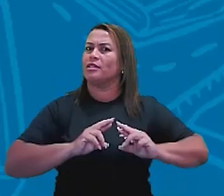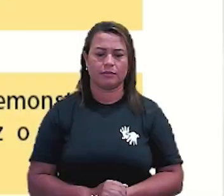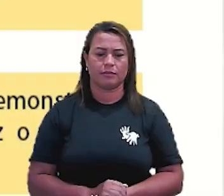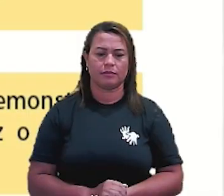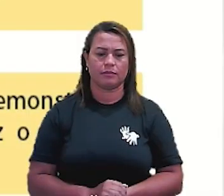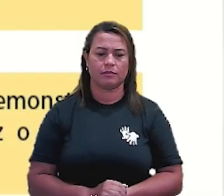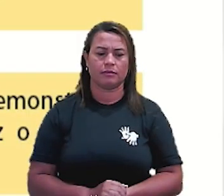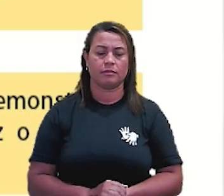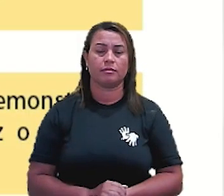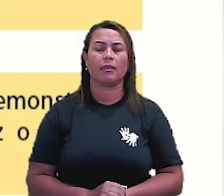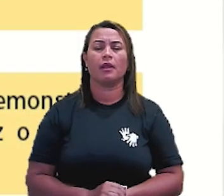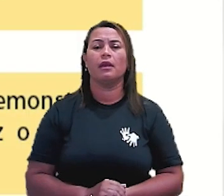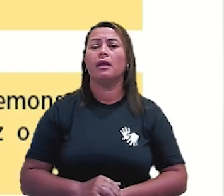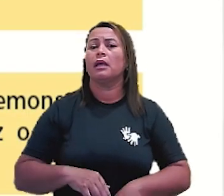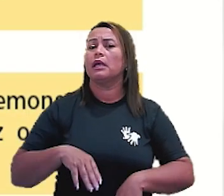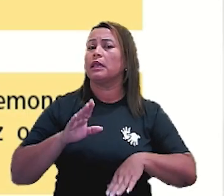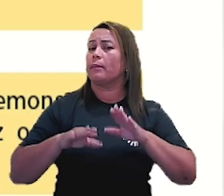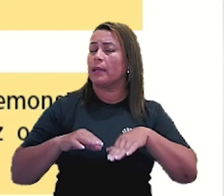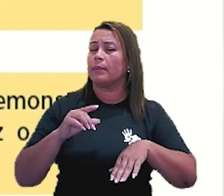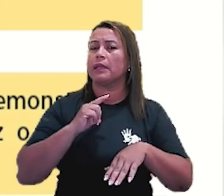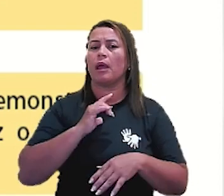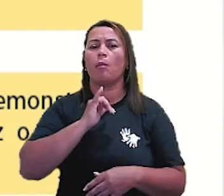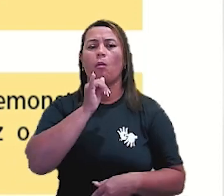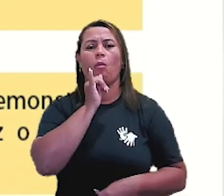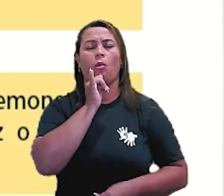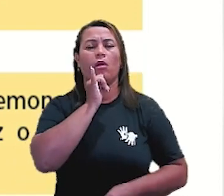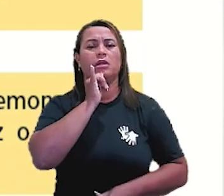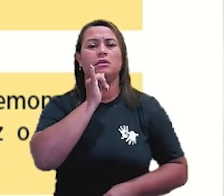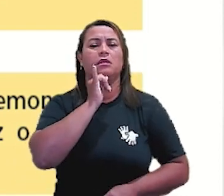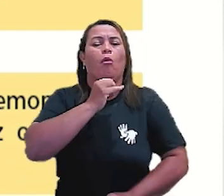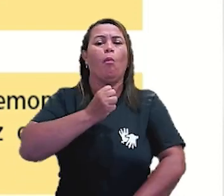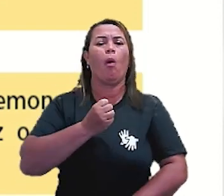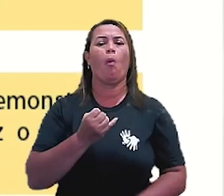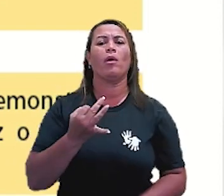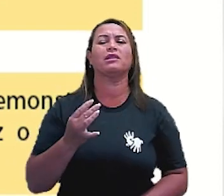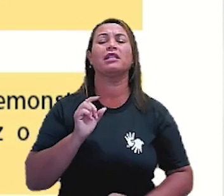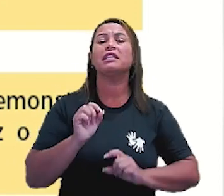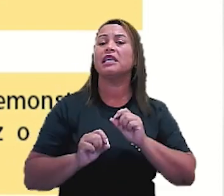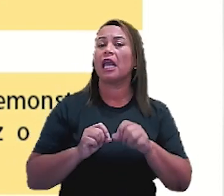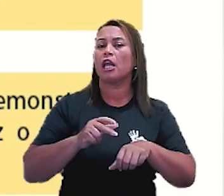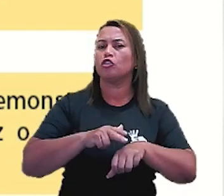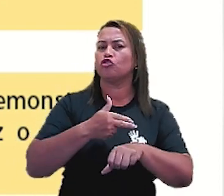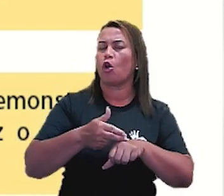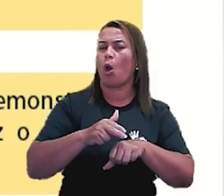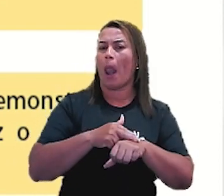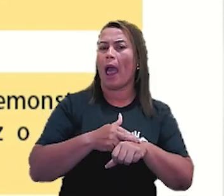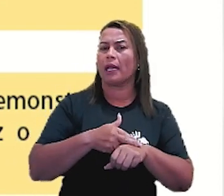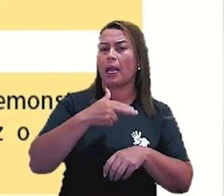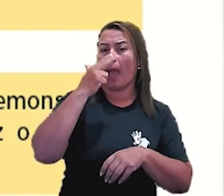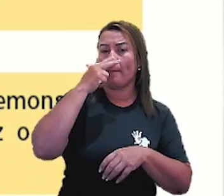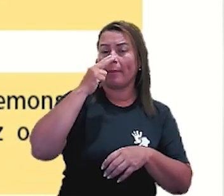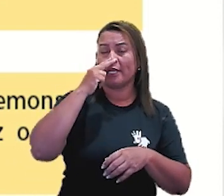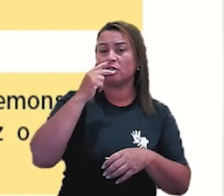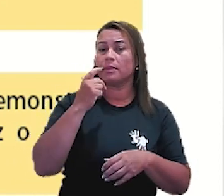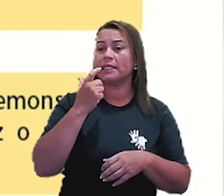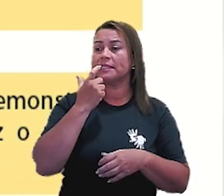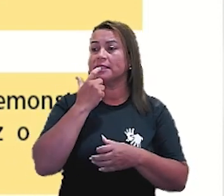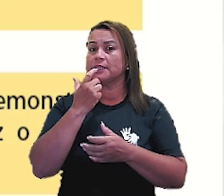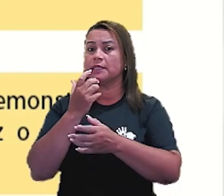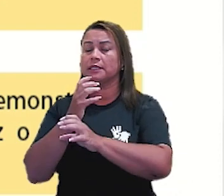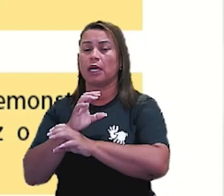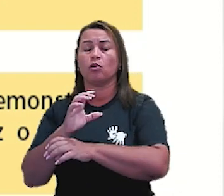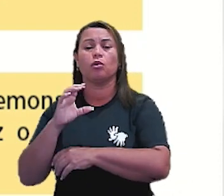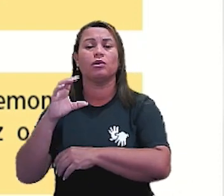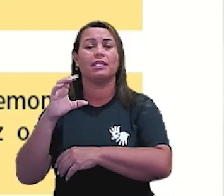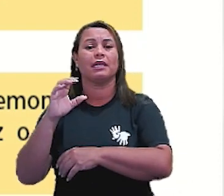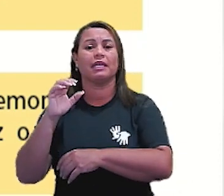diferentes. Mesmo que a gente tenha, por exemplo, em determinada quantidade de chocolate, a mesma quantidade de cálcio que a gente tem num copo de leite,